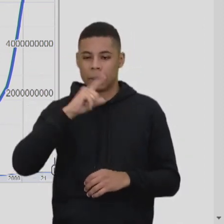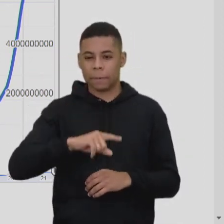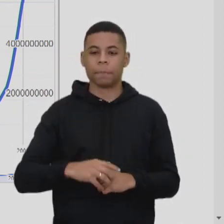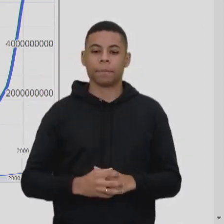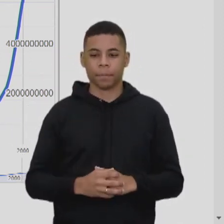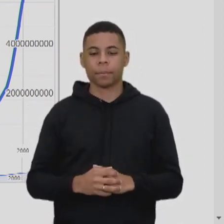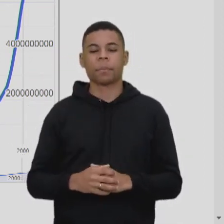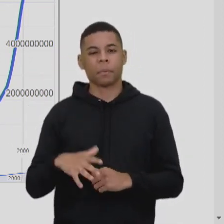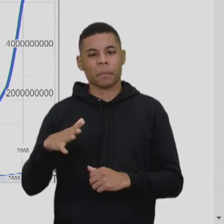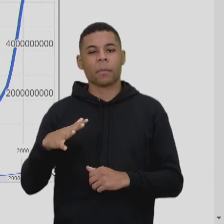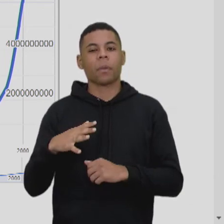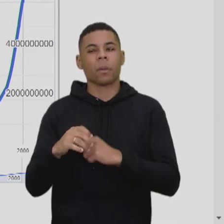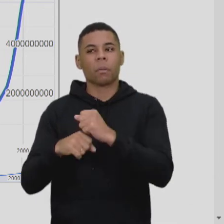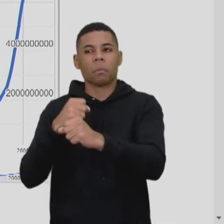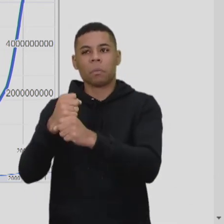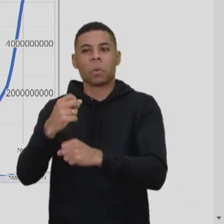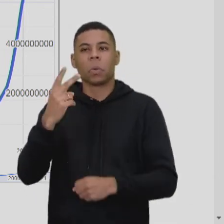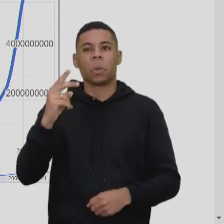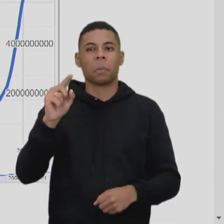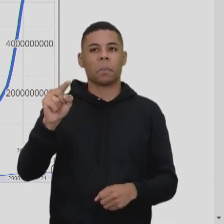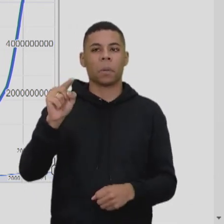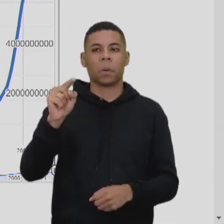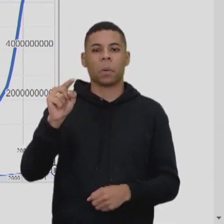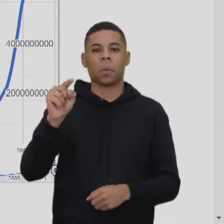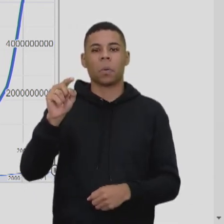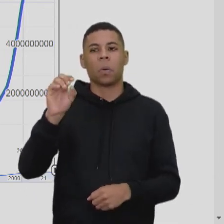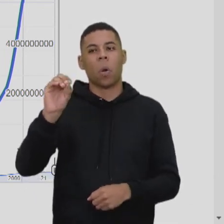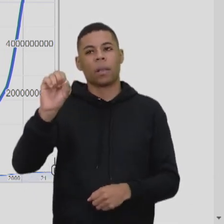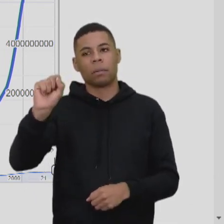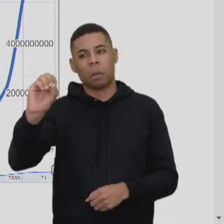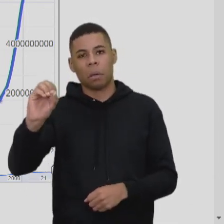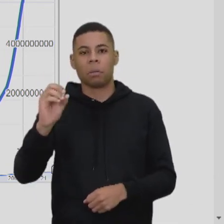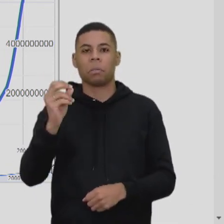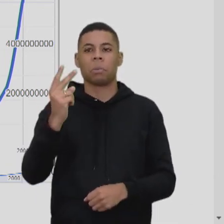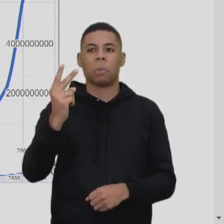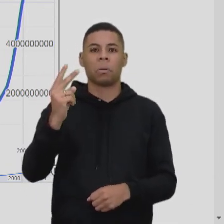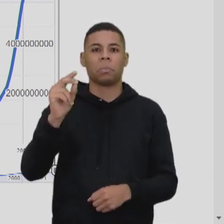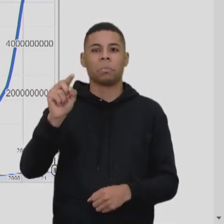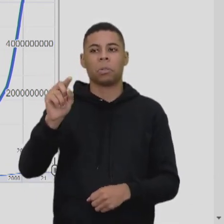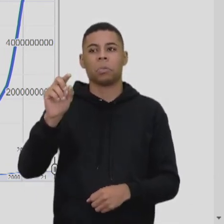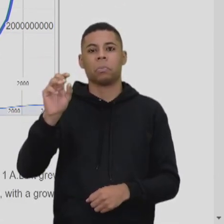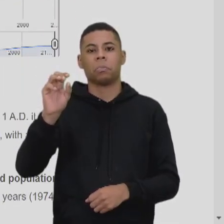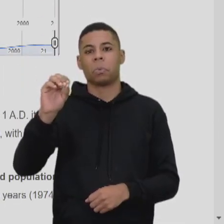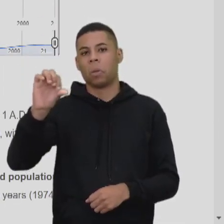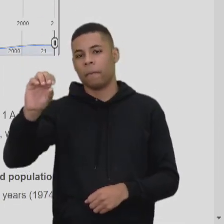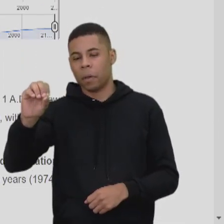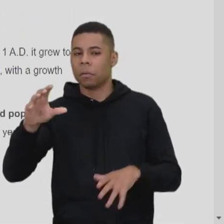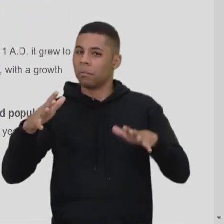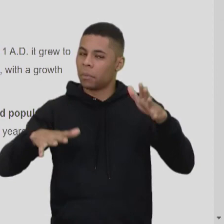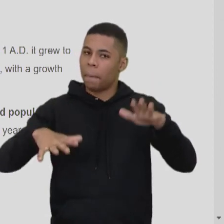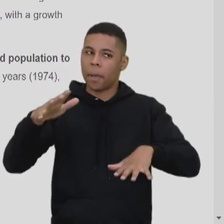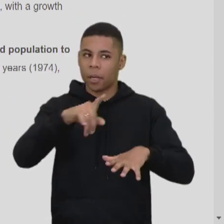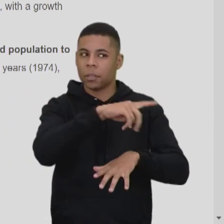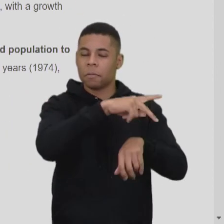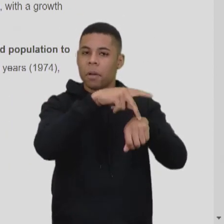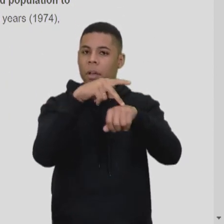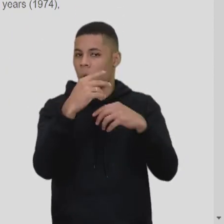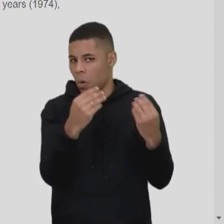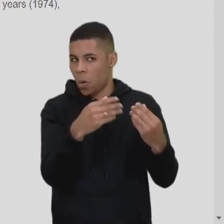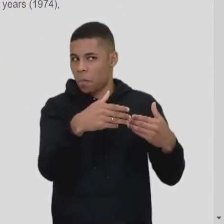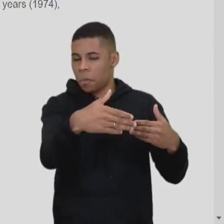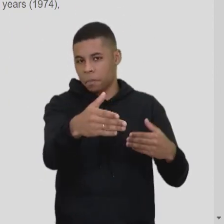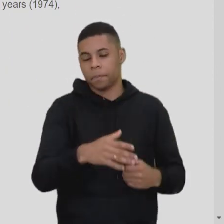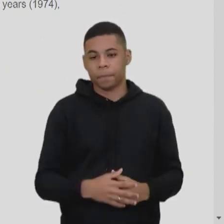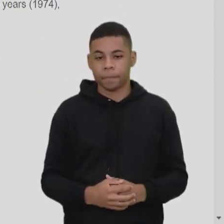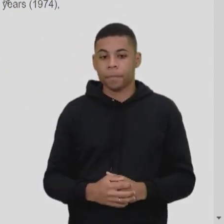anos aí de 2080, 90, né, depende muito aí da relação dos países. Então isso aqui, ó, é uma